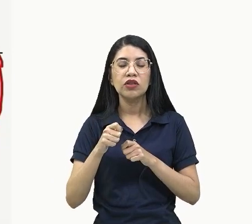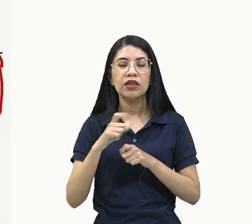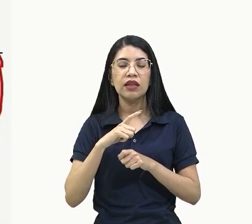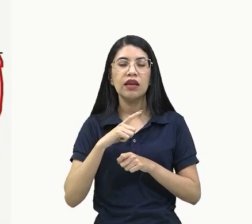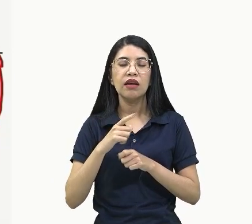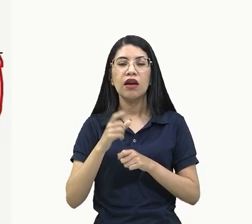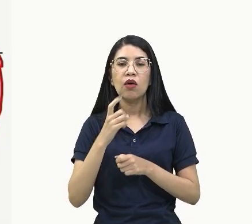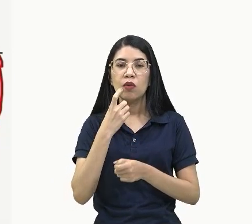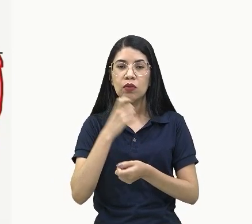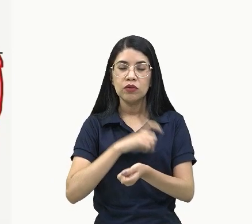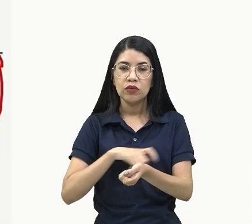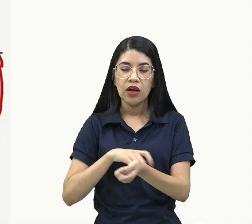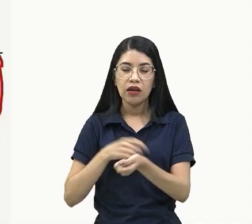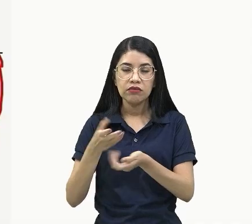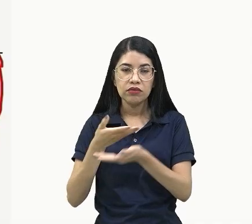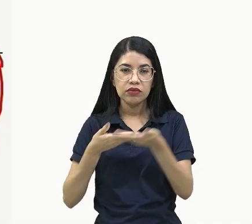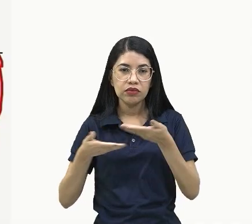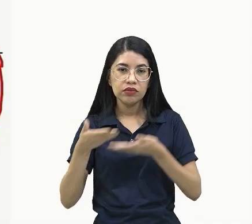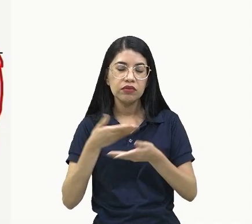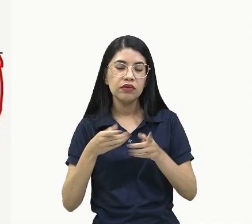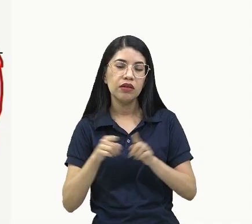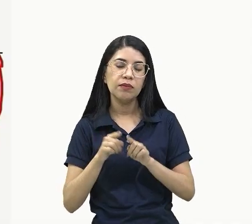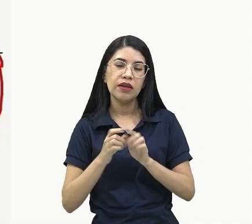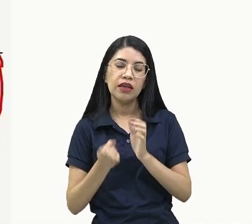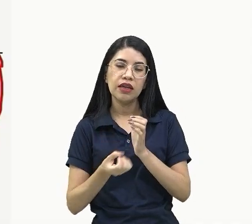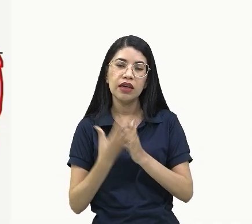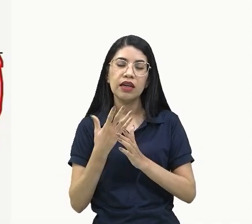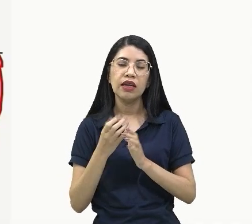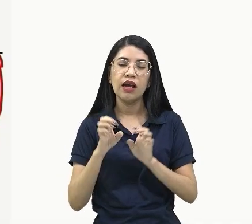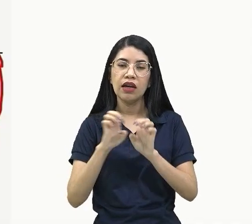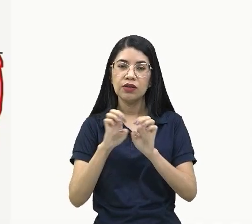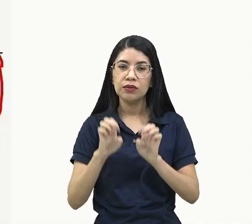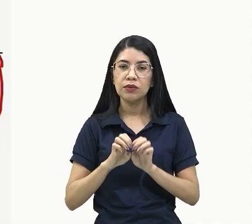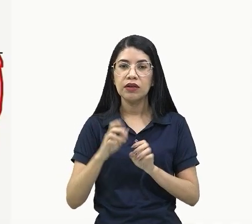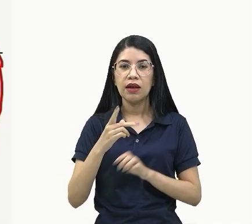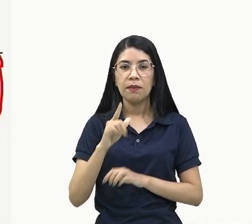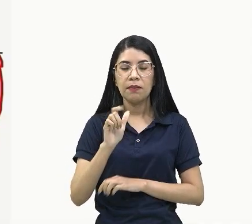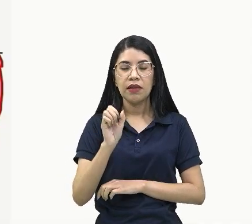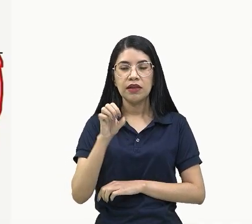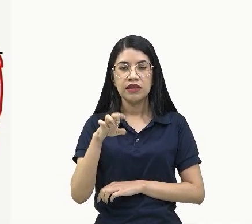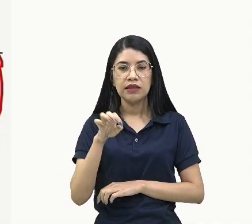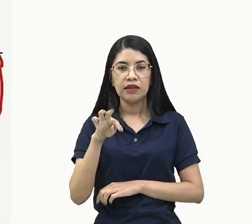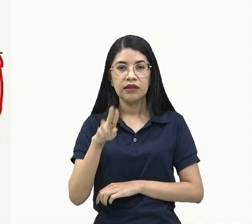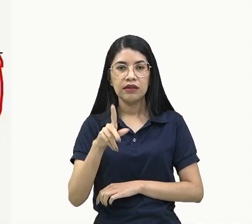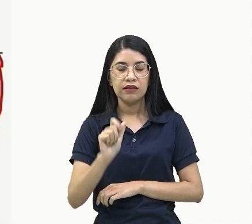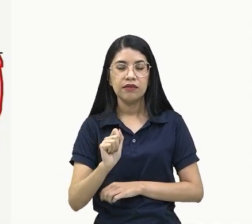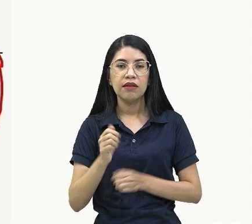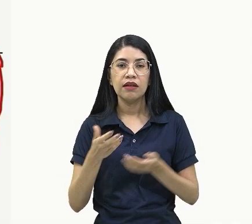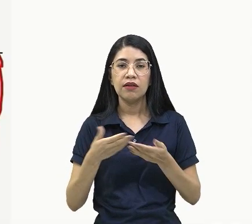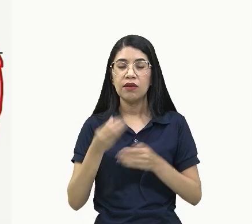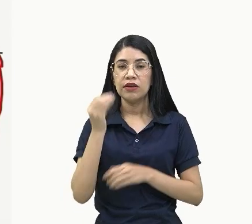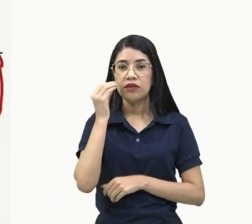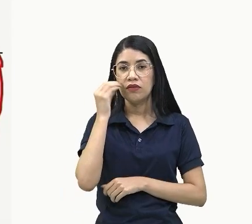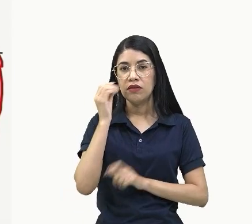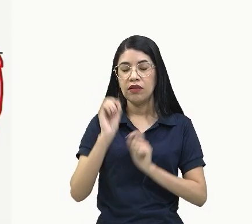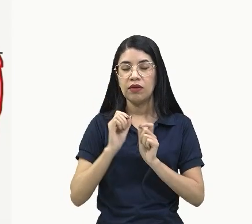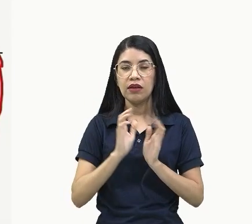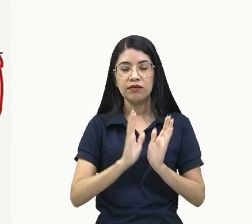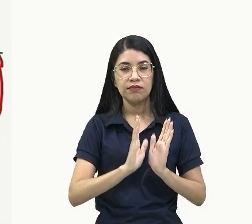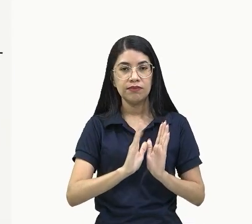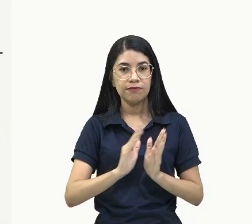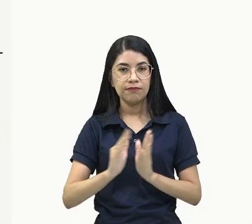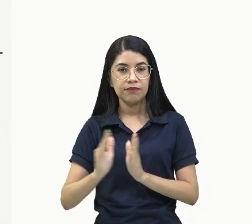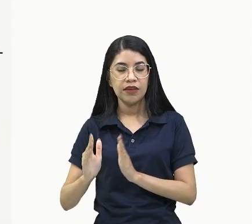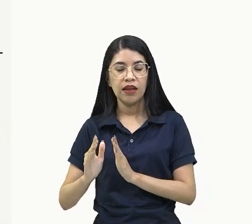e constituindo essa estrutura que a gente chama de placenta. Agora, nós vamos ver, então, as etapas